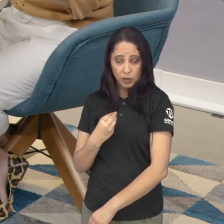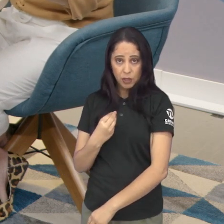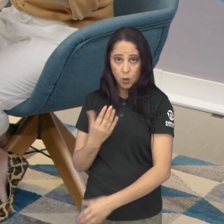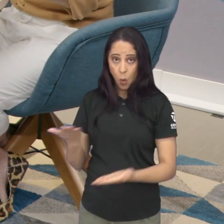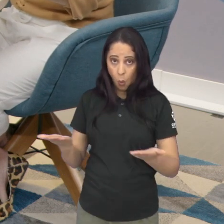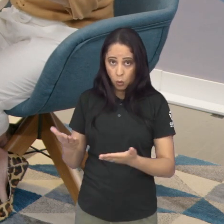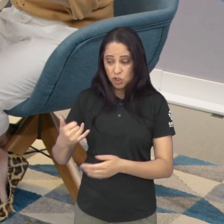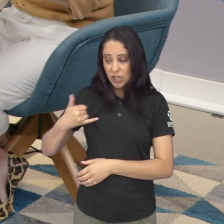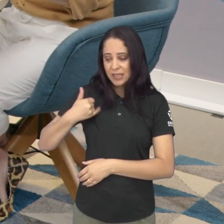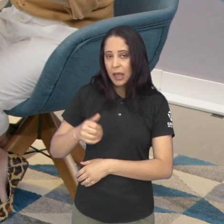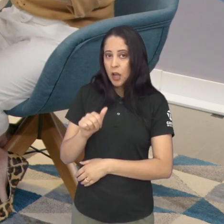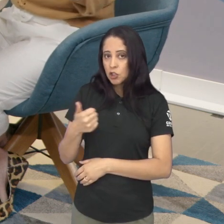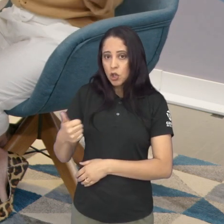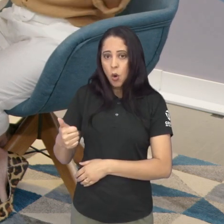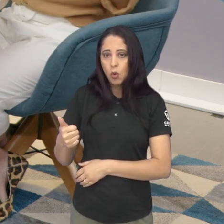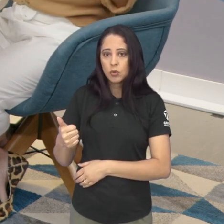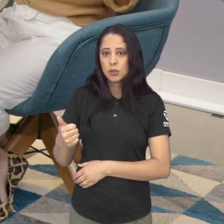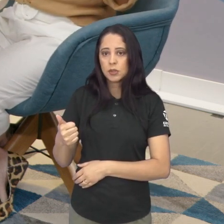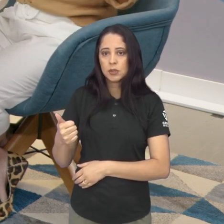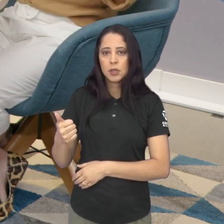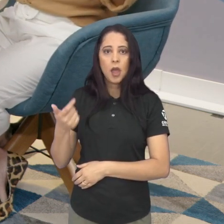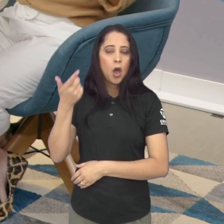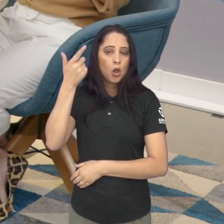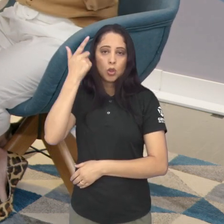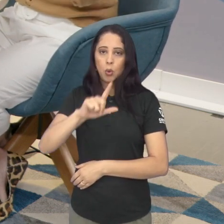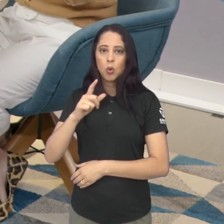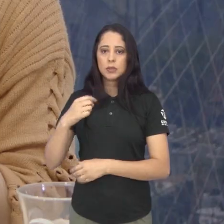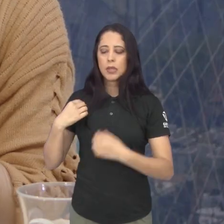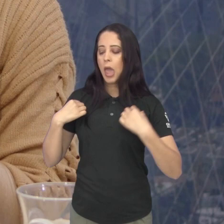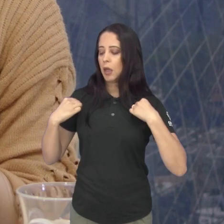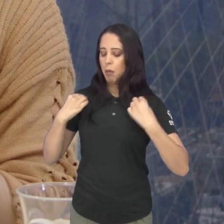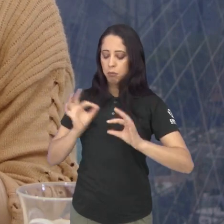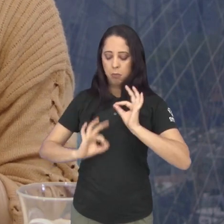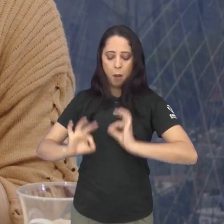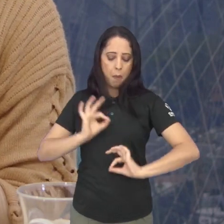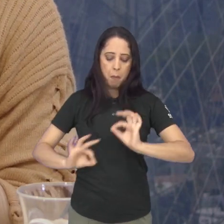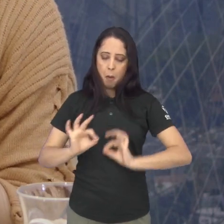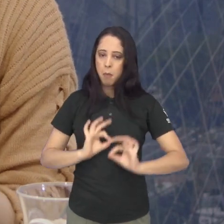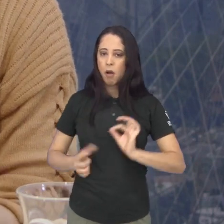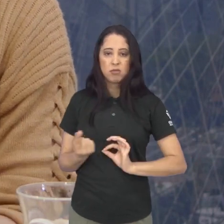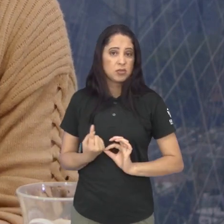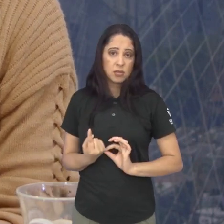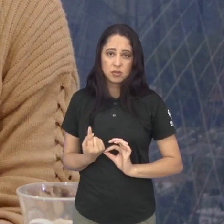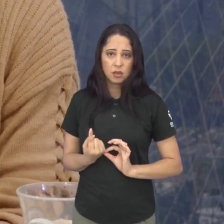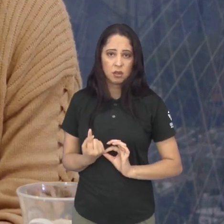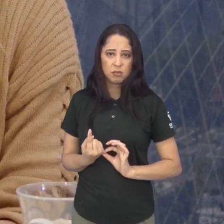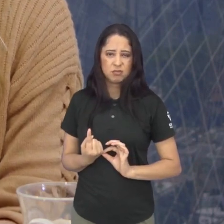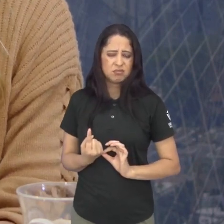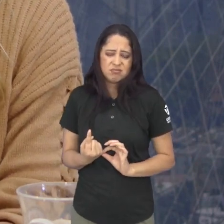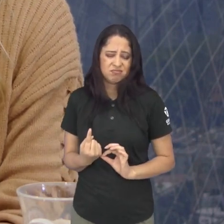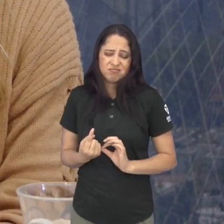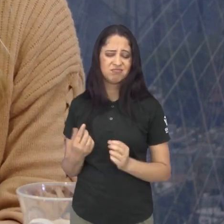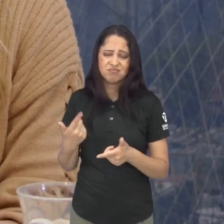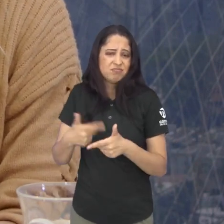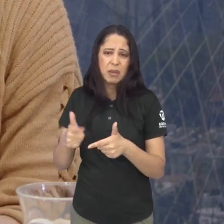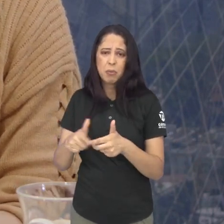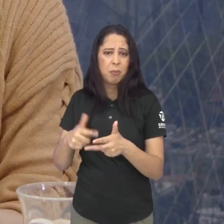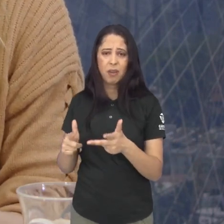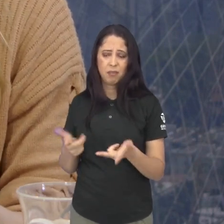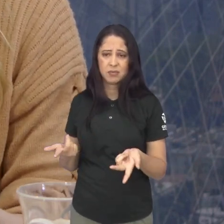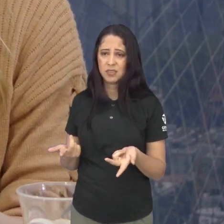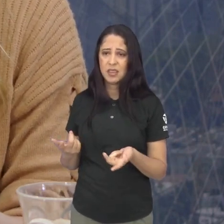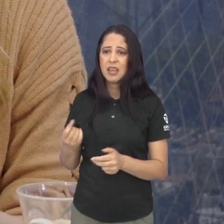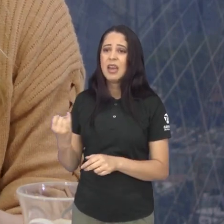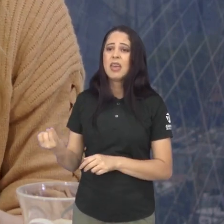ou menos, né? Ah, devia estar fazendo isso desde os 3. Não importa. O importante é que a gente continue a